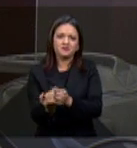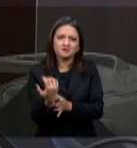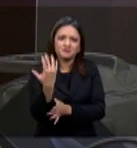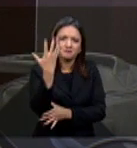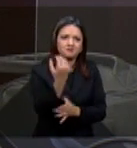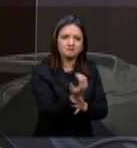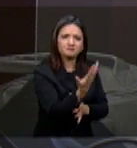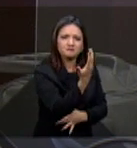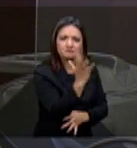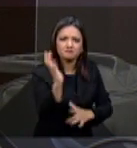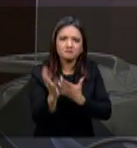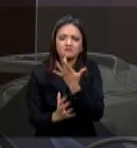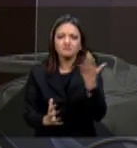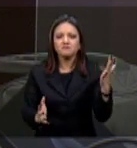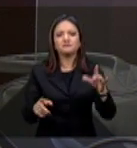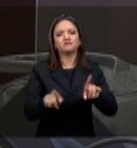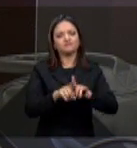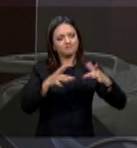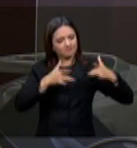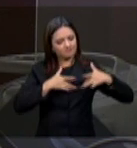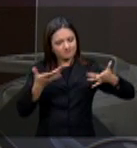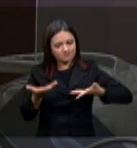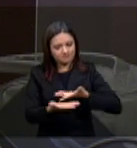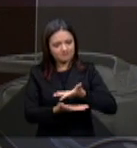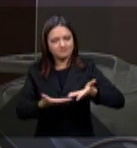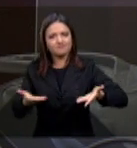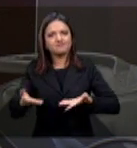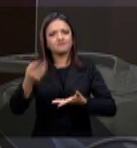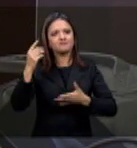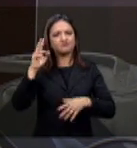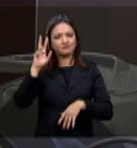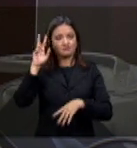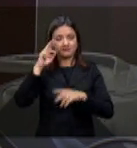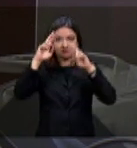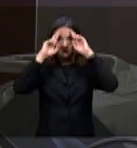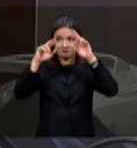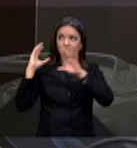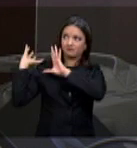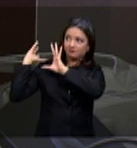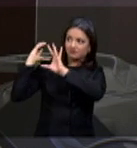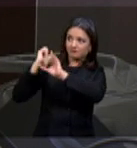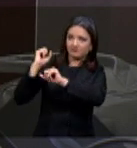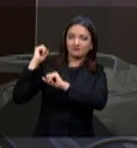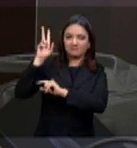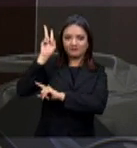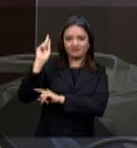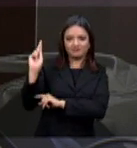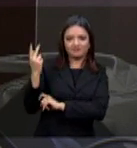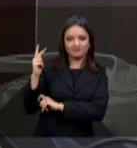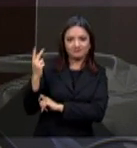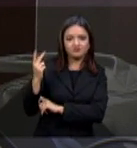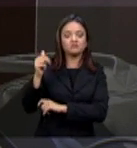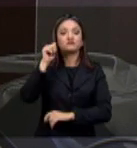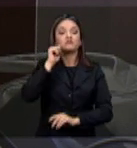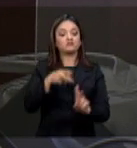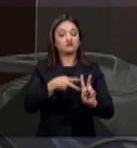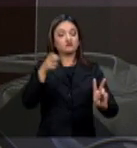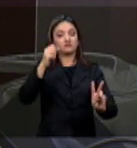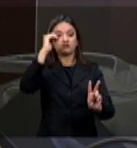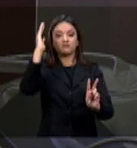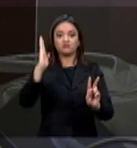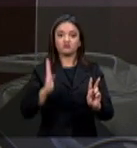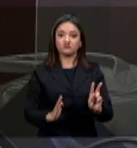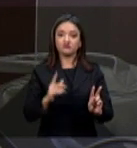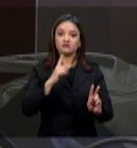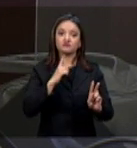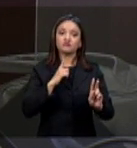afetos, soma, solidariedade, ancestralidade, coletividade e história. As mulheres indígenas do Brasil,